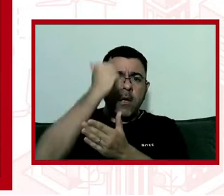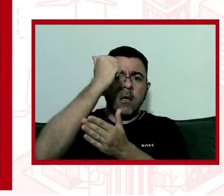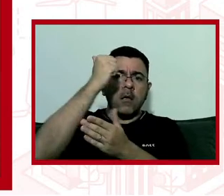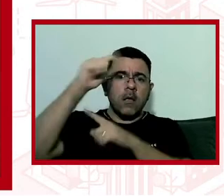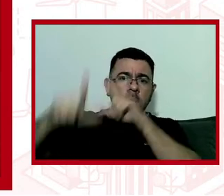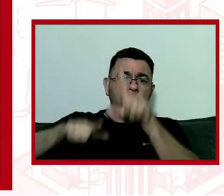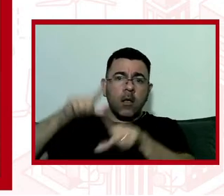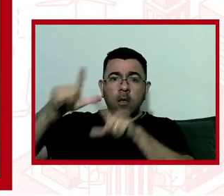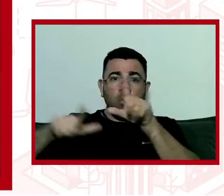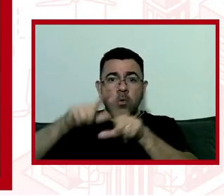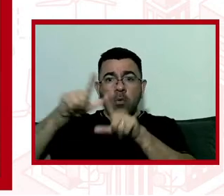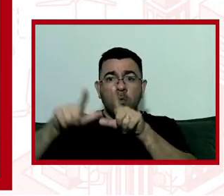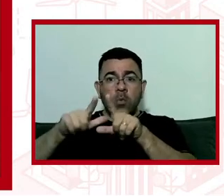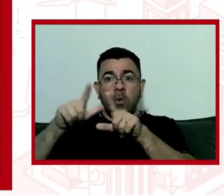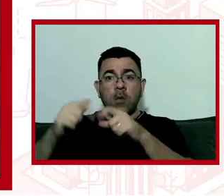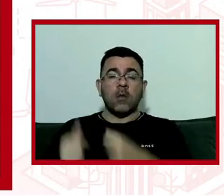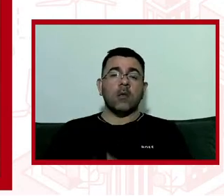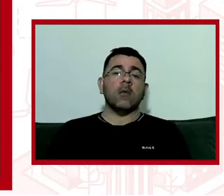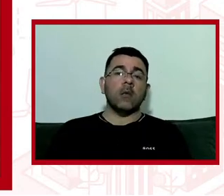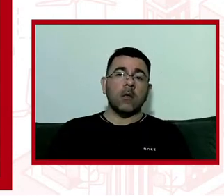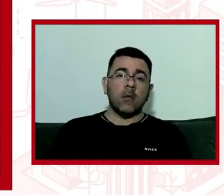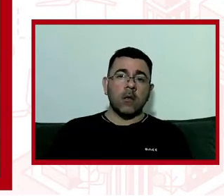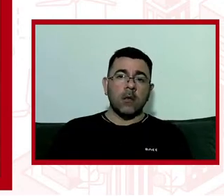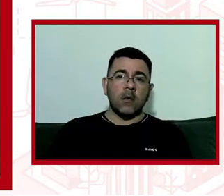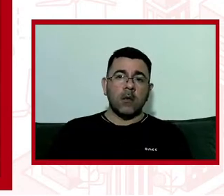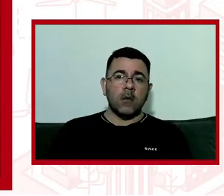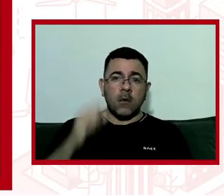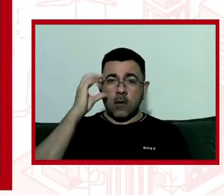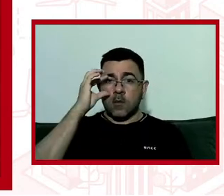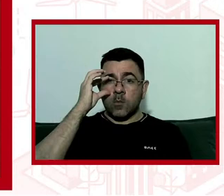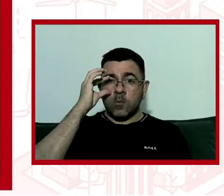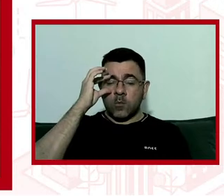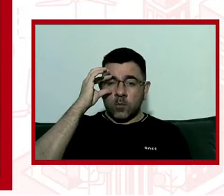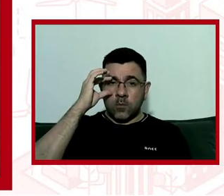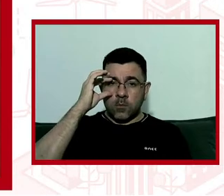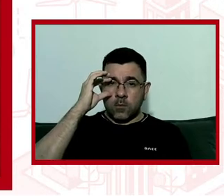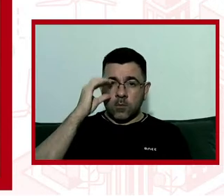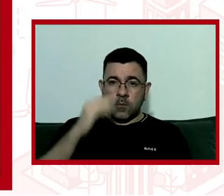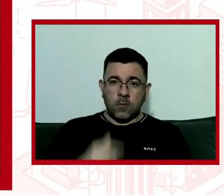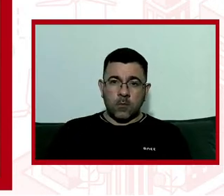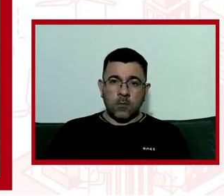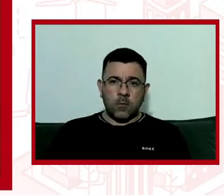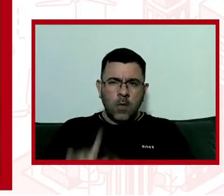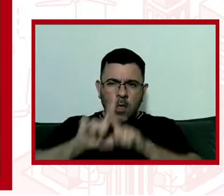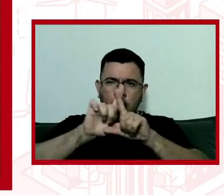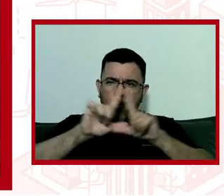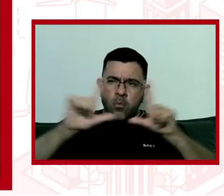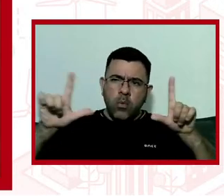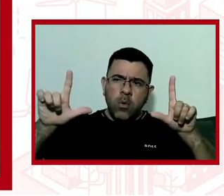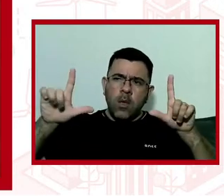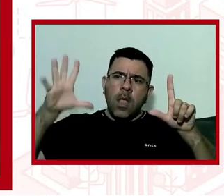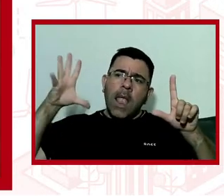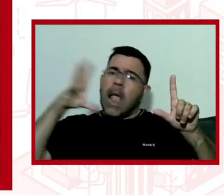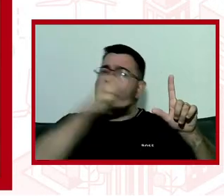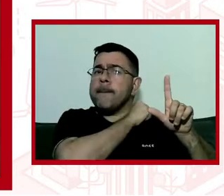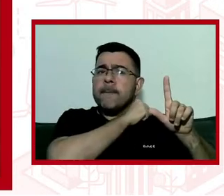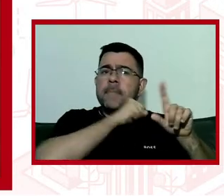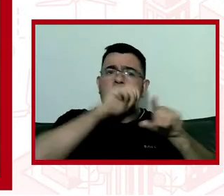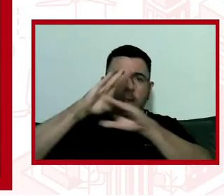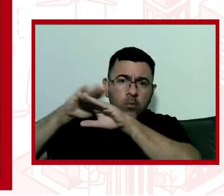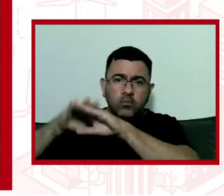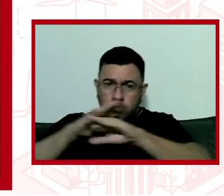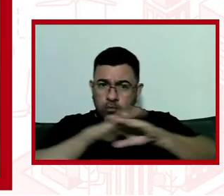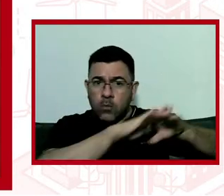se transformaram eh então isso se transformou como um catalisador né acelerou uma implementação de uma cultura de